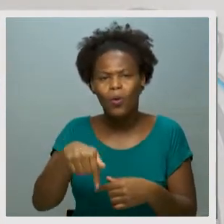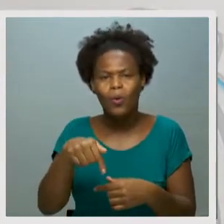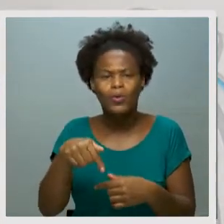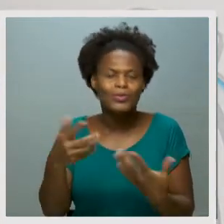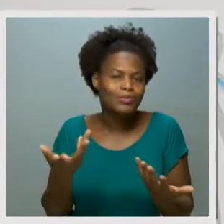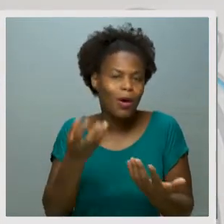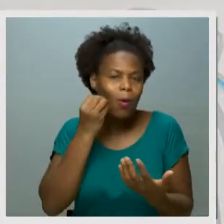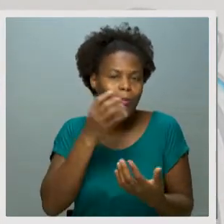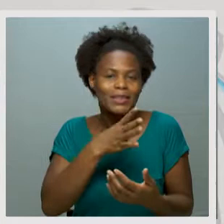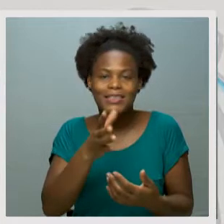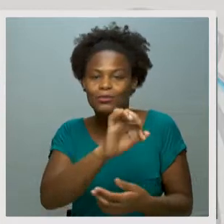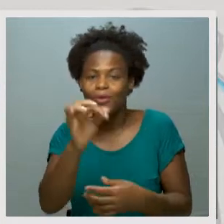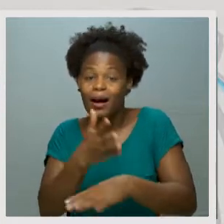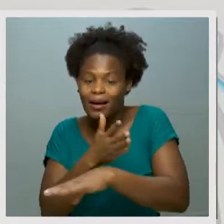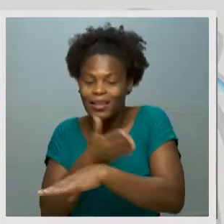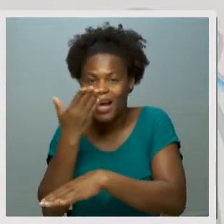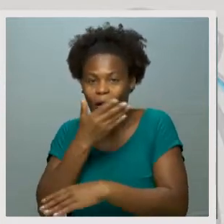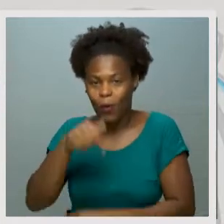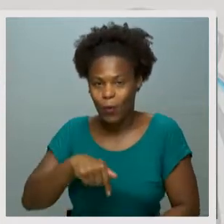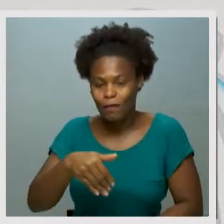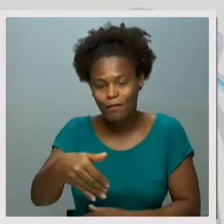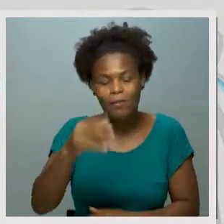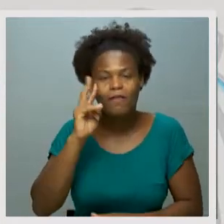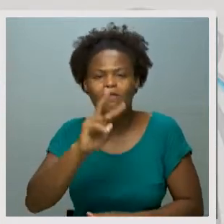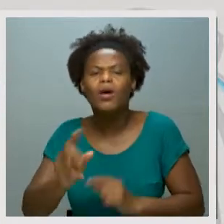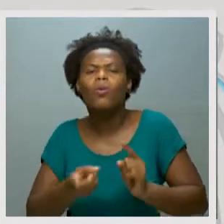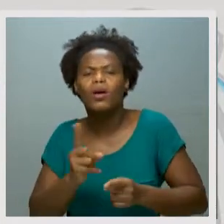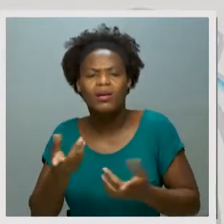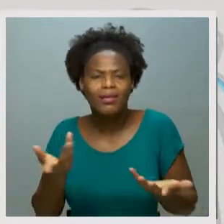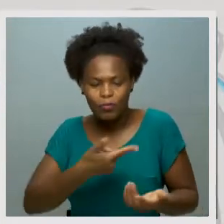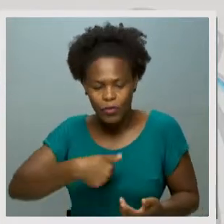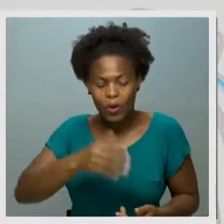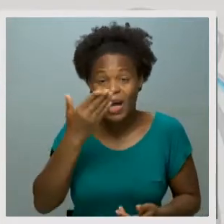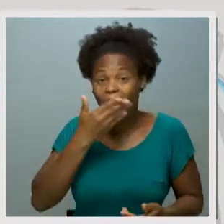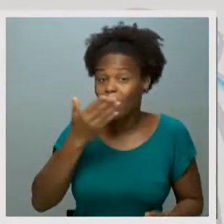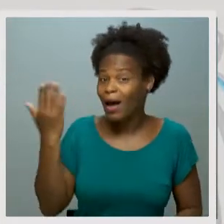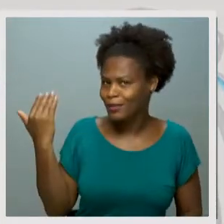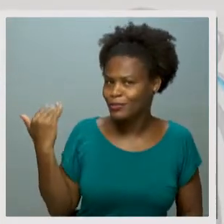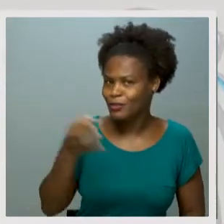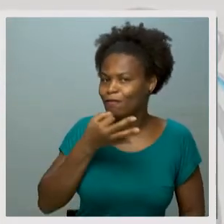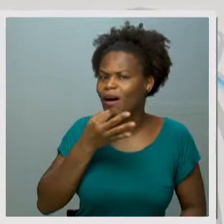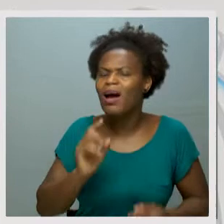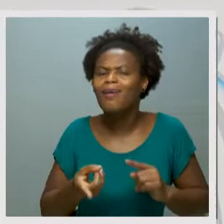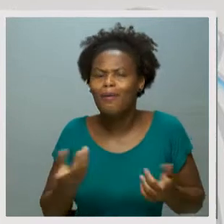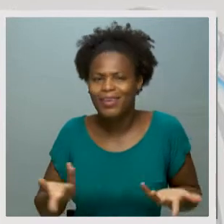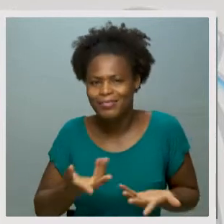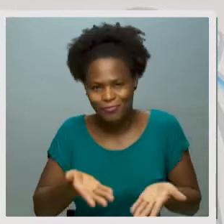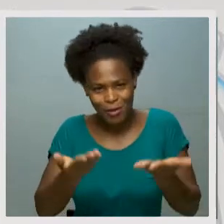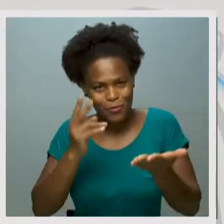conforme eu vos disse, antes de irmos à aula de hoje, vamos ver aquilo que nós falamos na aula anterior.